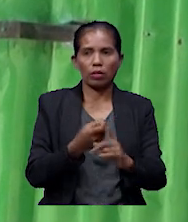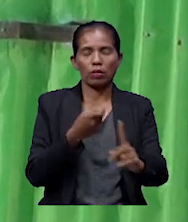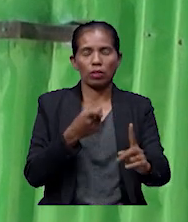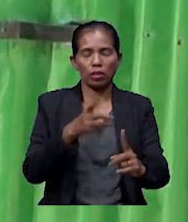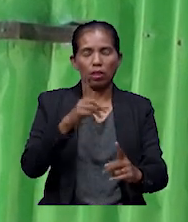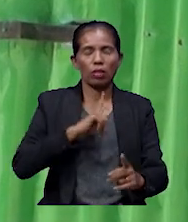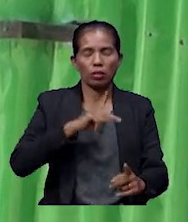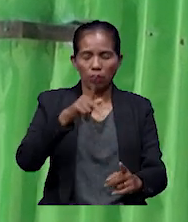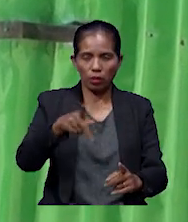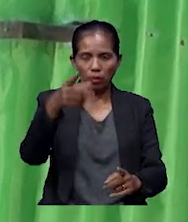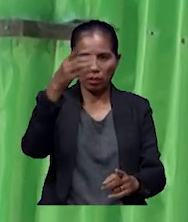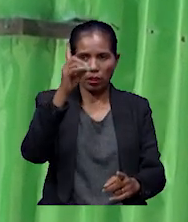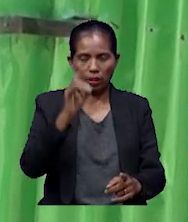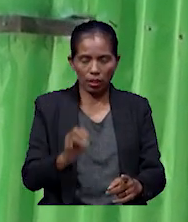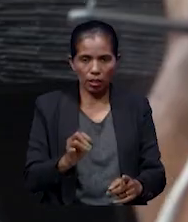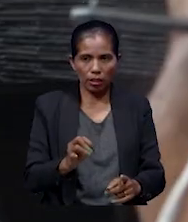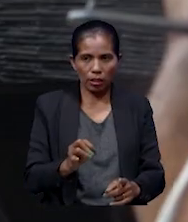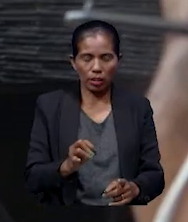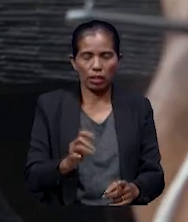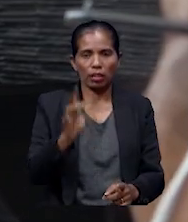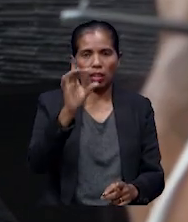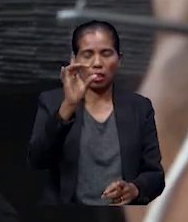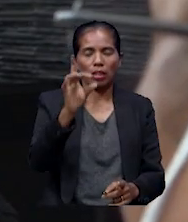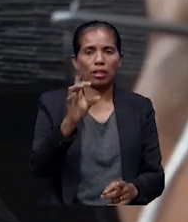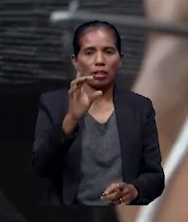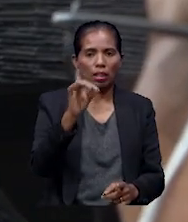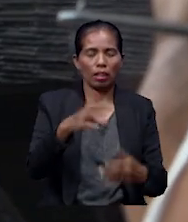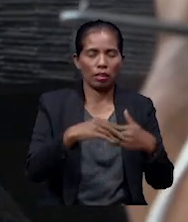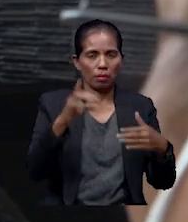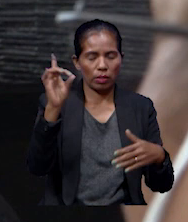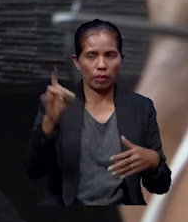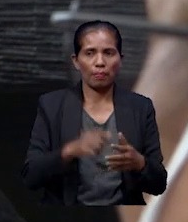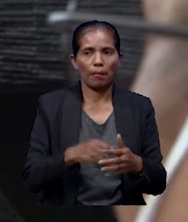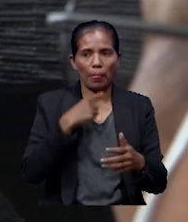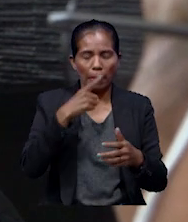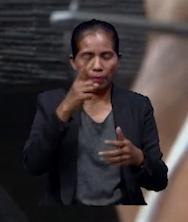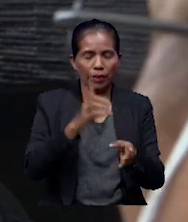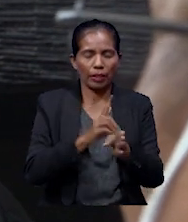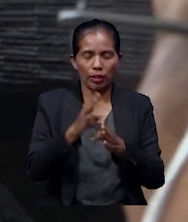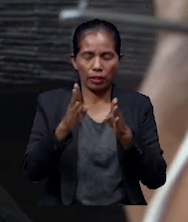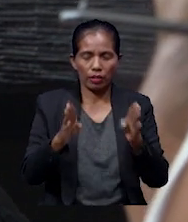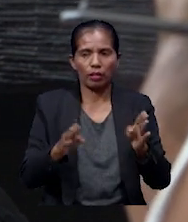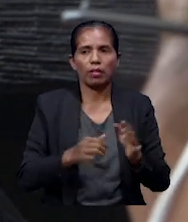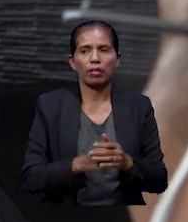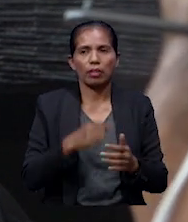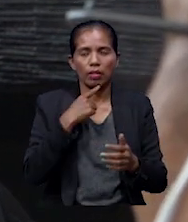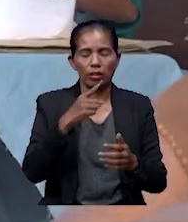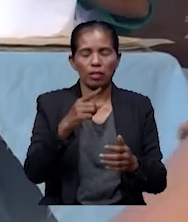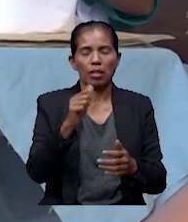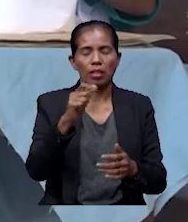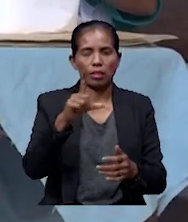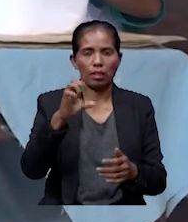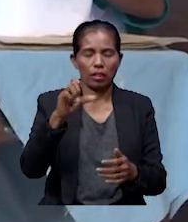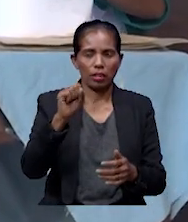badili $8. Hatamba preocupação ne diretor geral sekretariado técnico administração eleitoral Asilino Manuel Branco